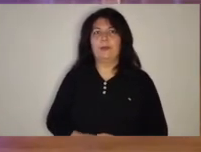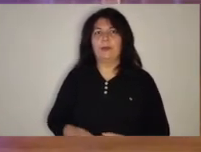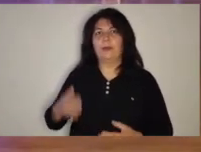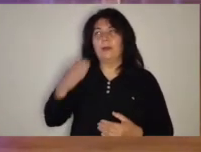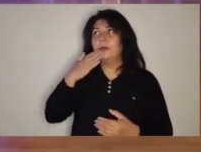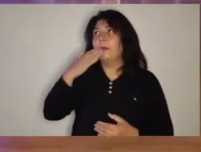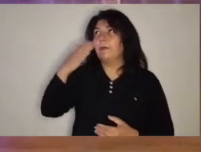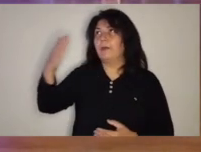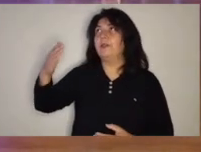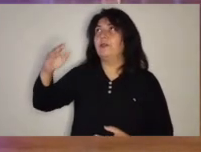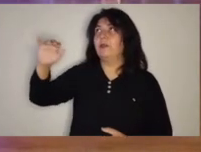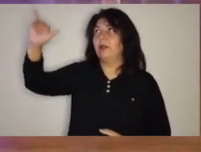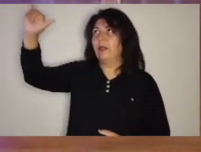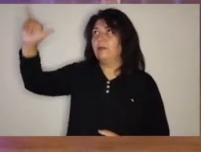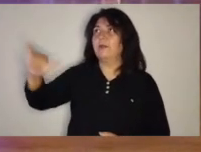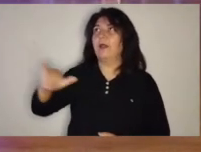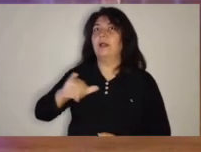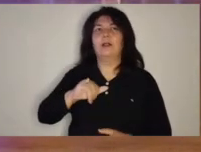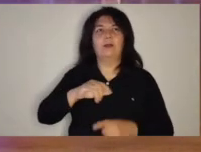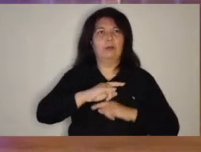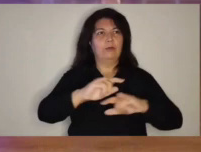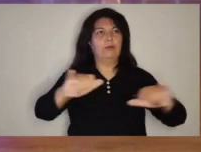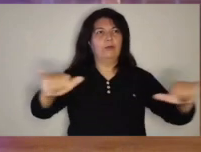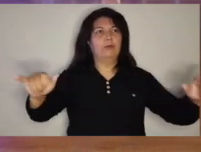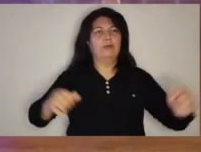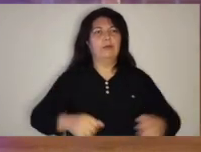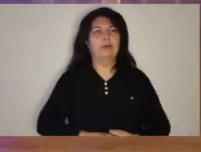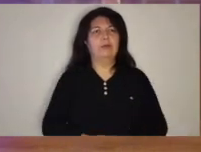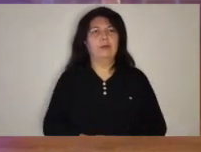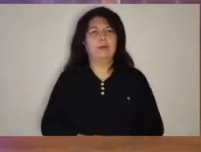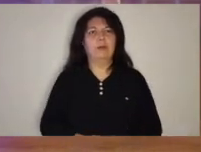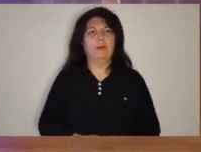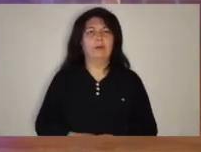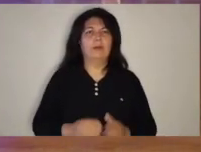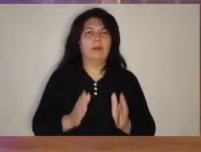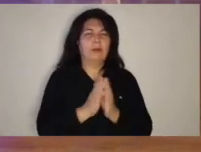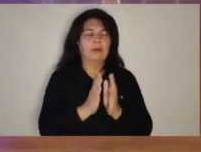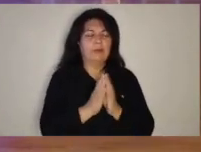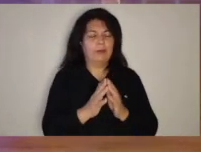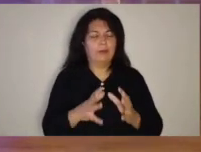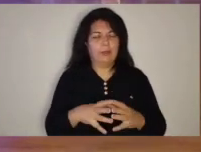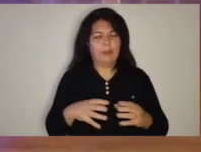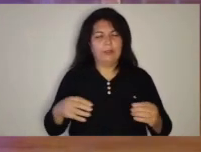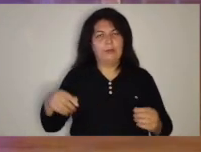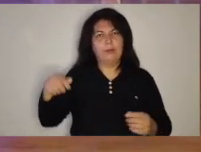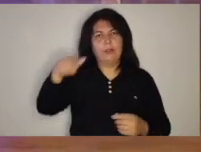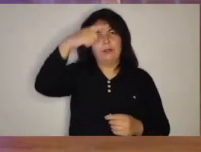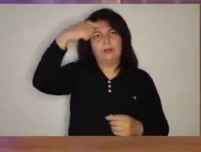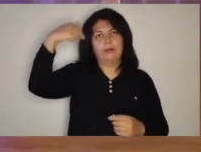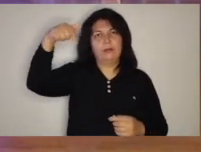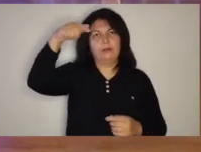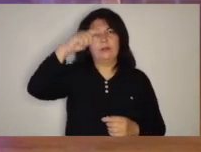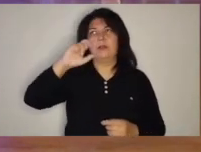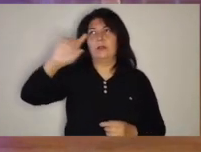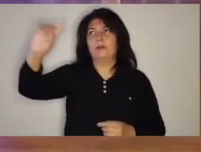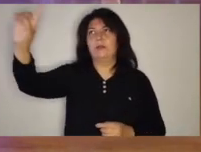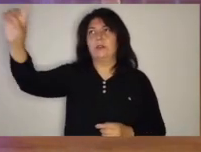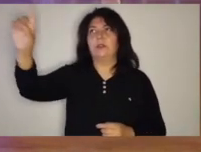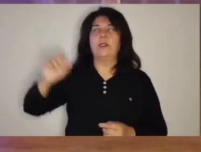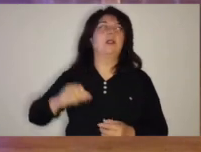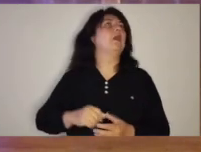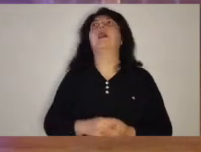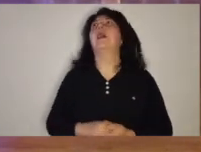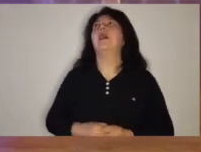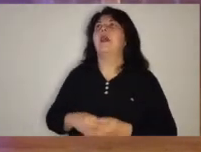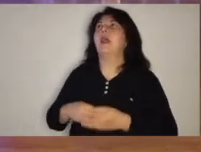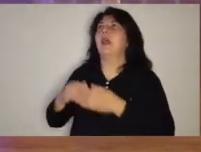para que o Senhor Jesus possa falar conosco, amém? Vamos orar? Espírito Santo de Deus, eu te louvo e te